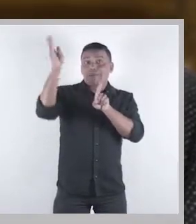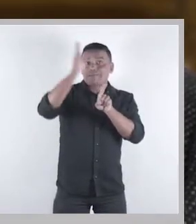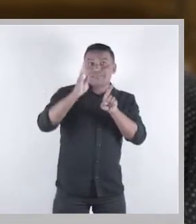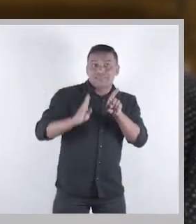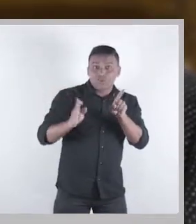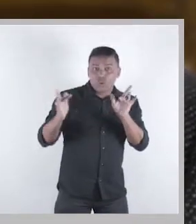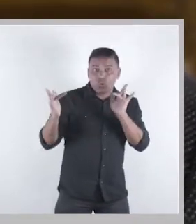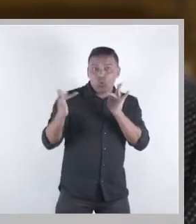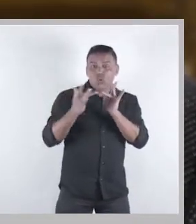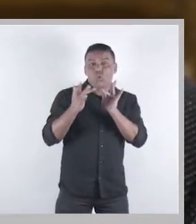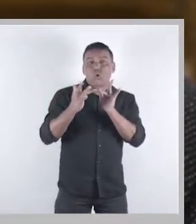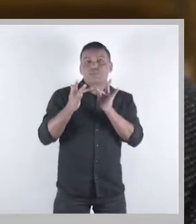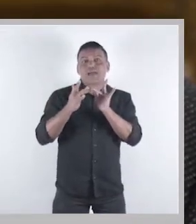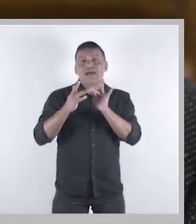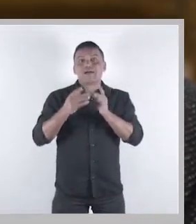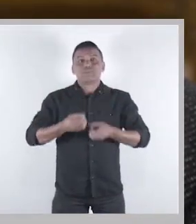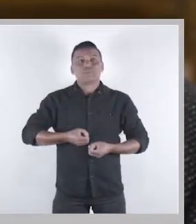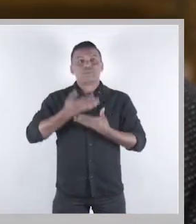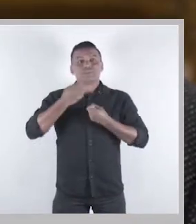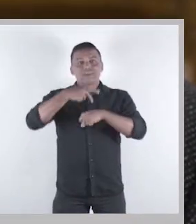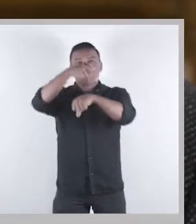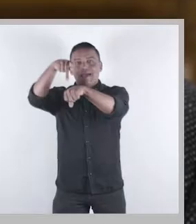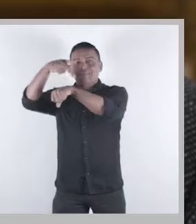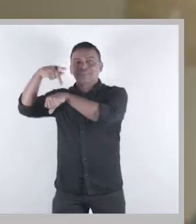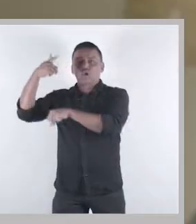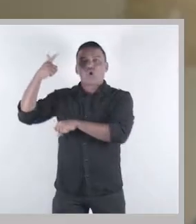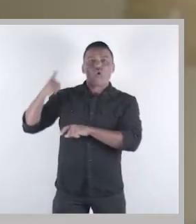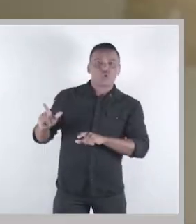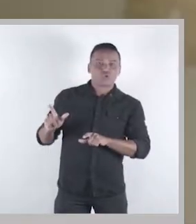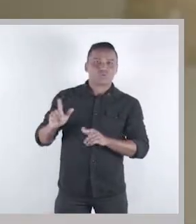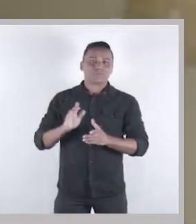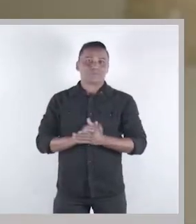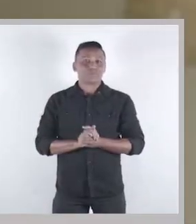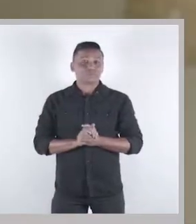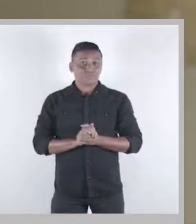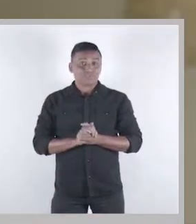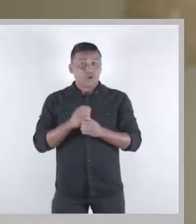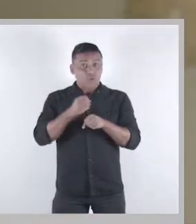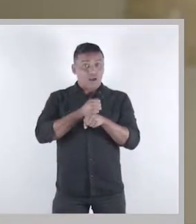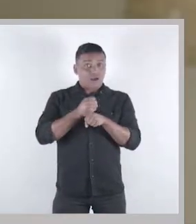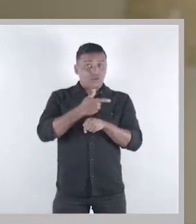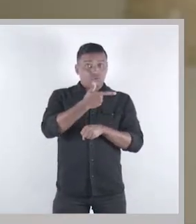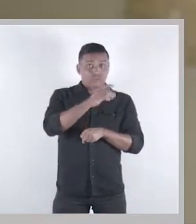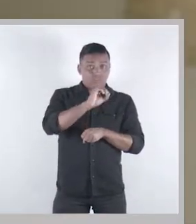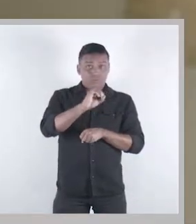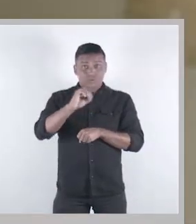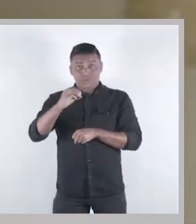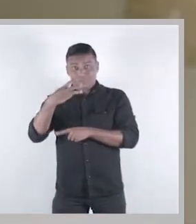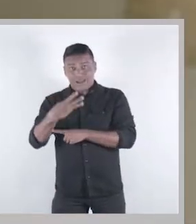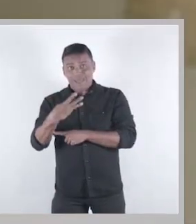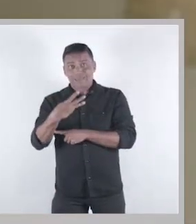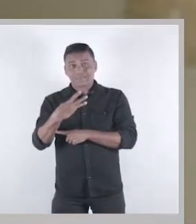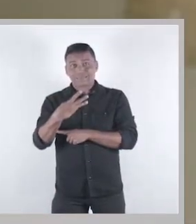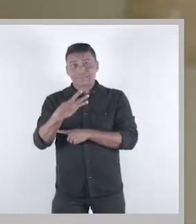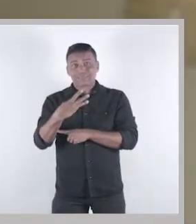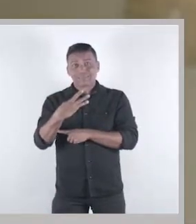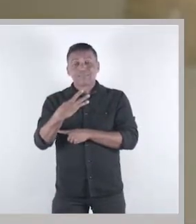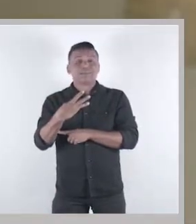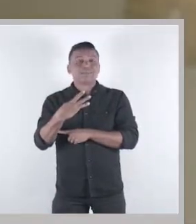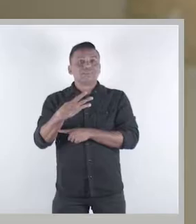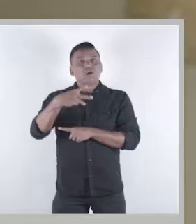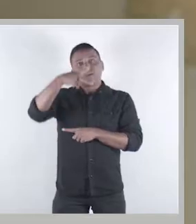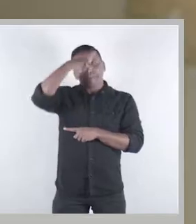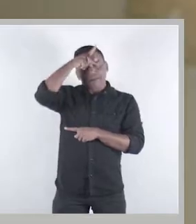e aconteceu com 2003 eu tive conhecimento que a prefeitura de Belo Horizonte na época tinha um processo